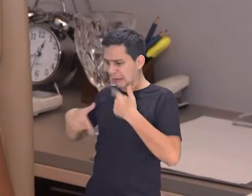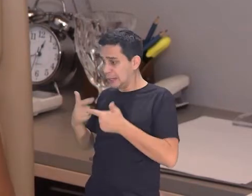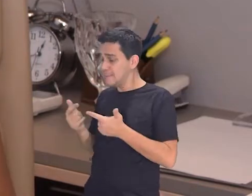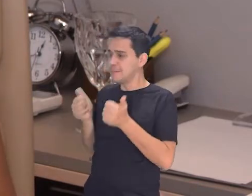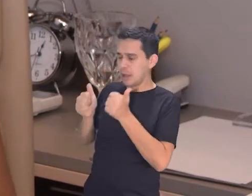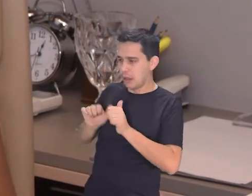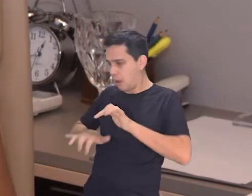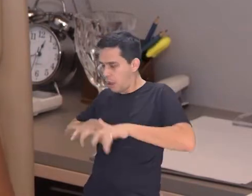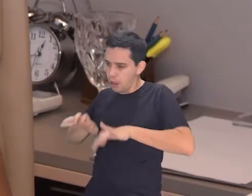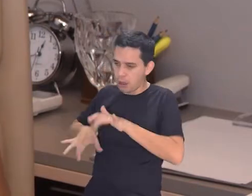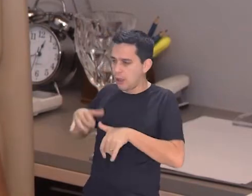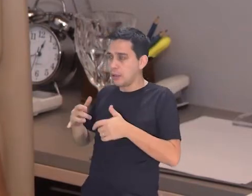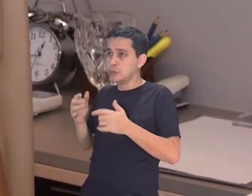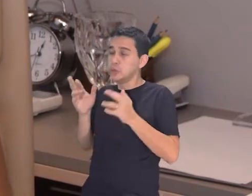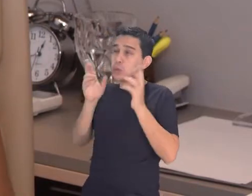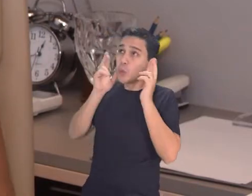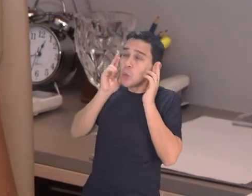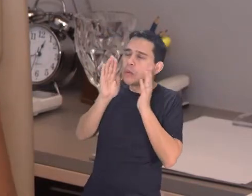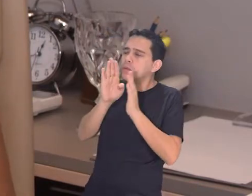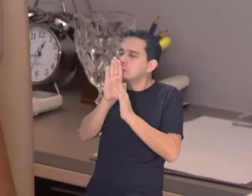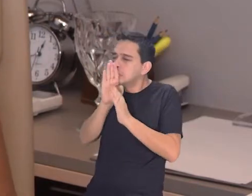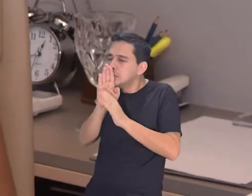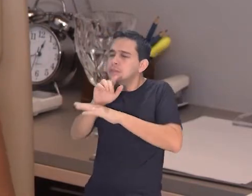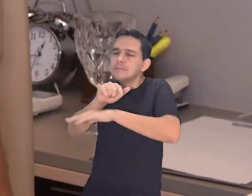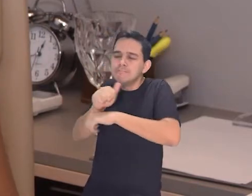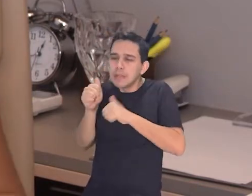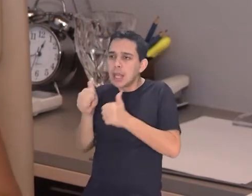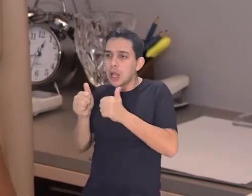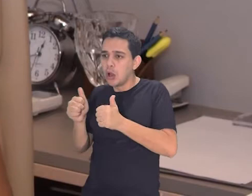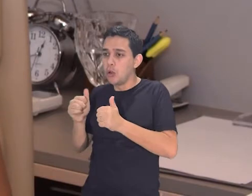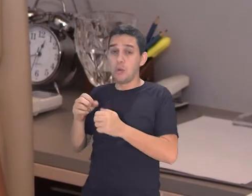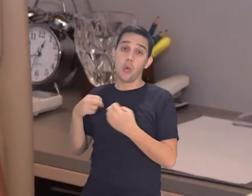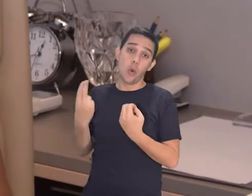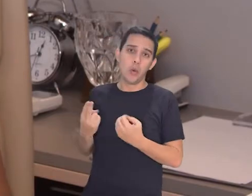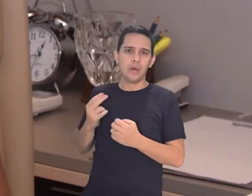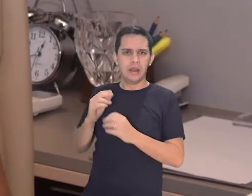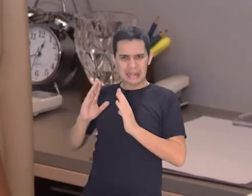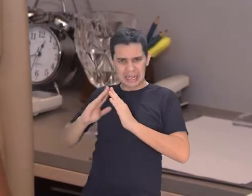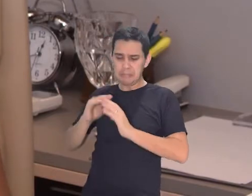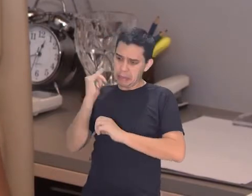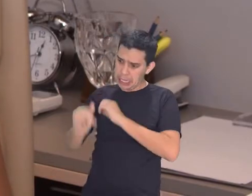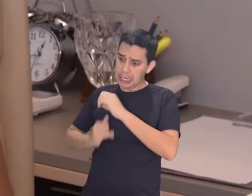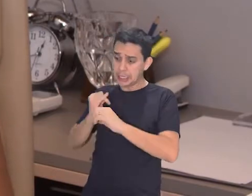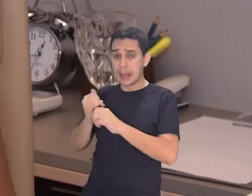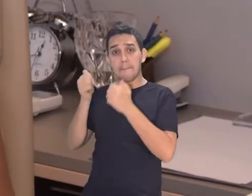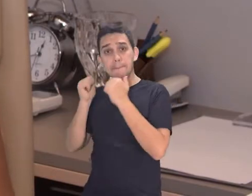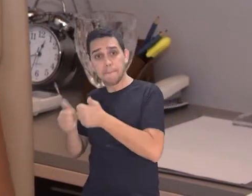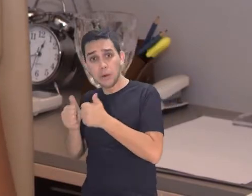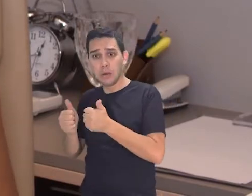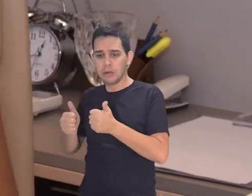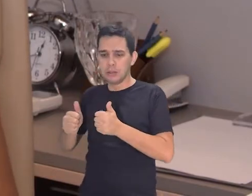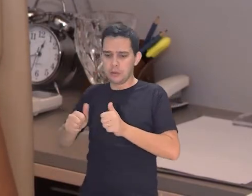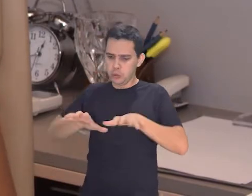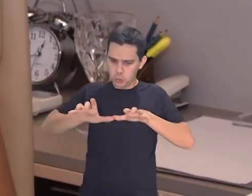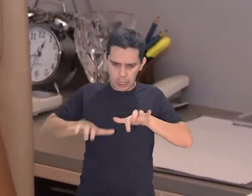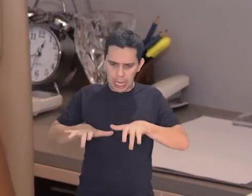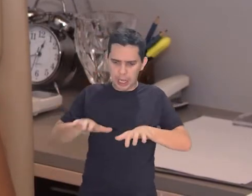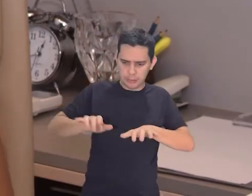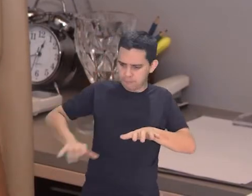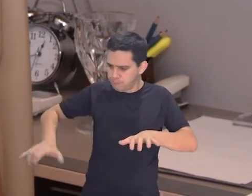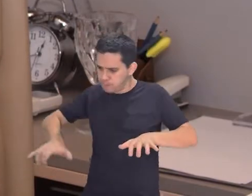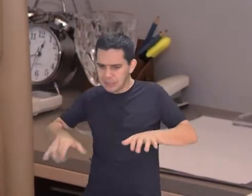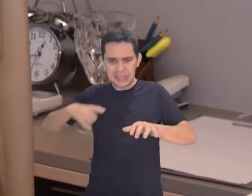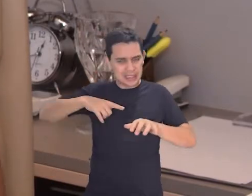a o silêncio, quanto a melhor internet, a melhor estrutura para que eu possa trabalhar? Então, acho